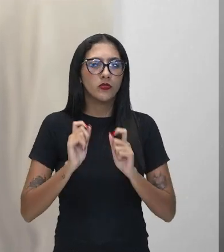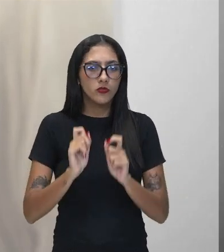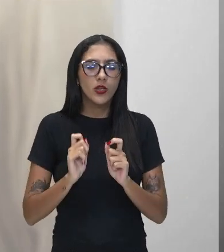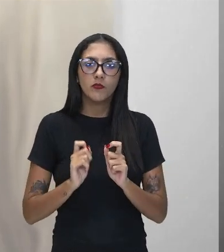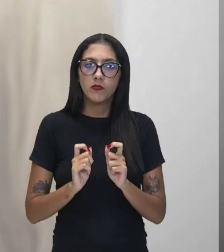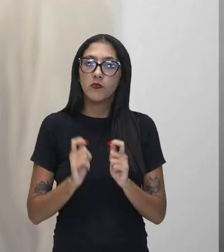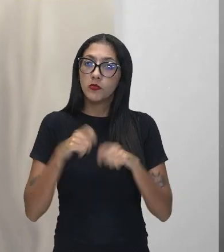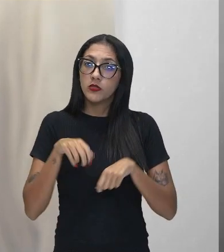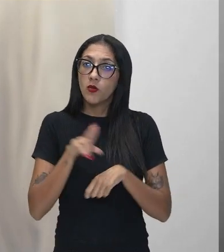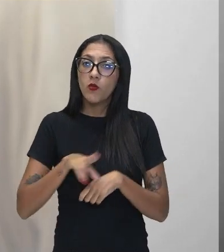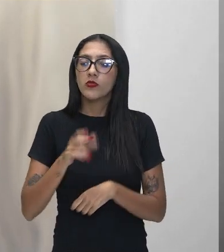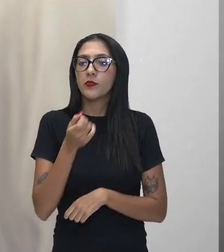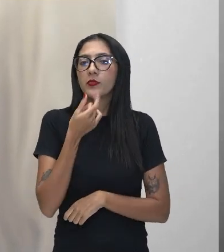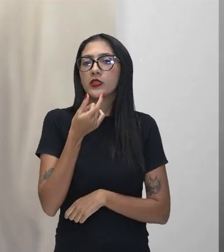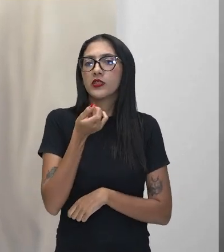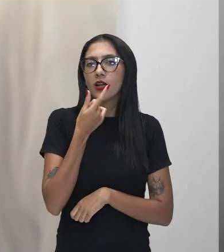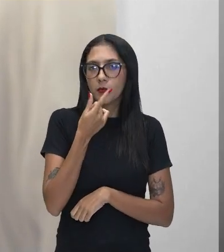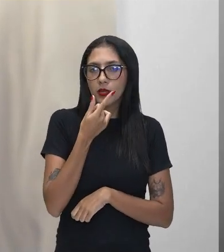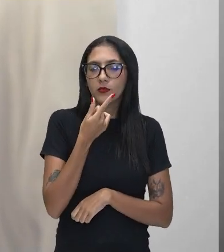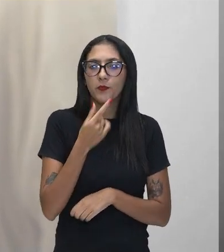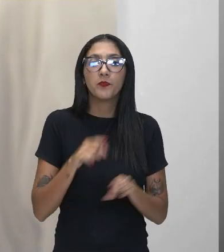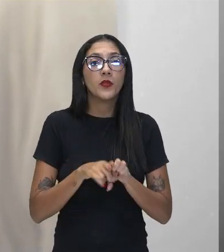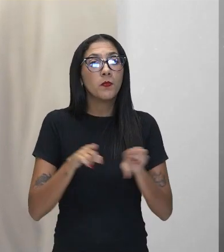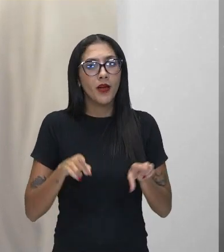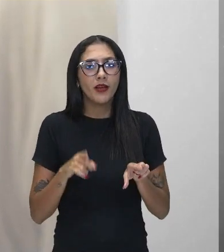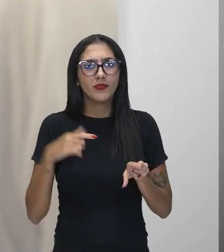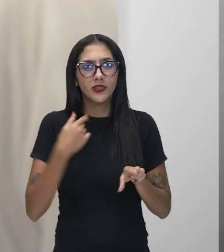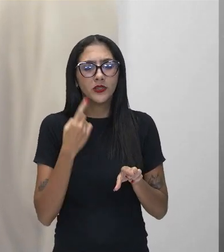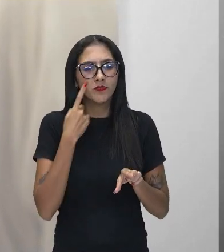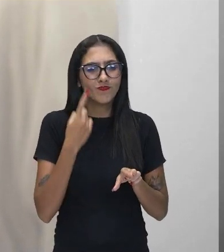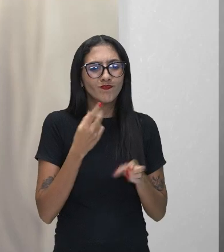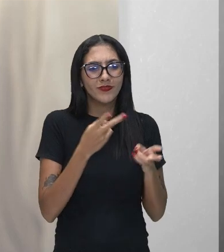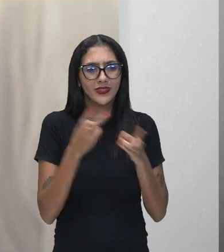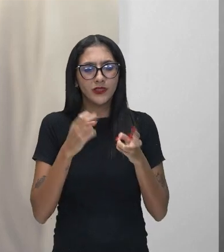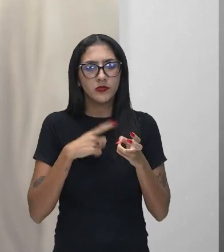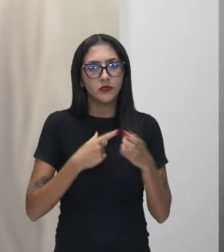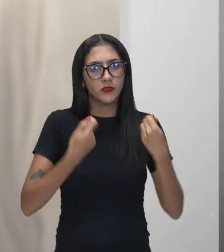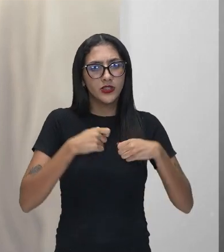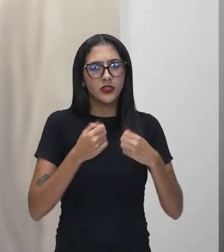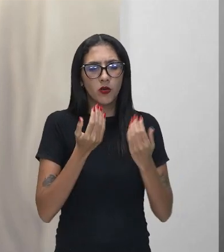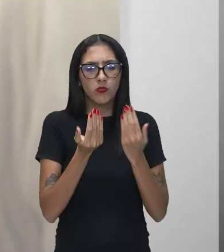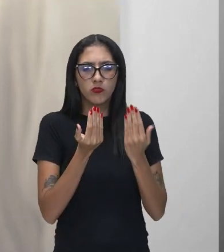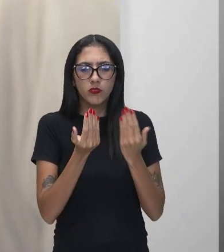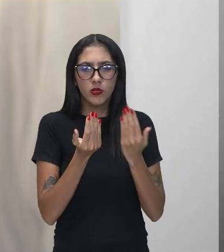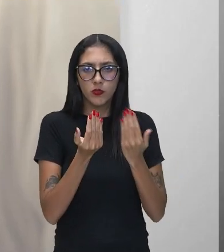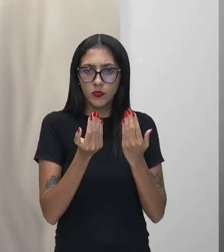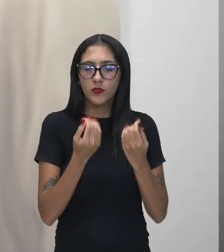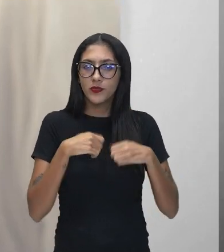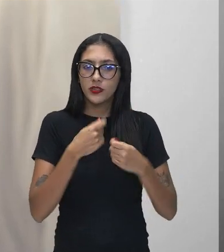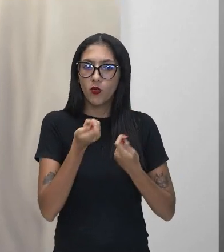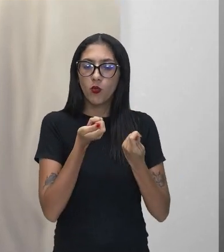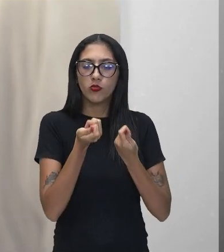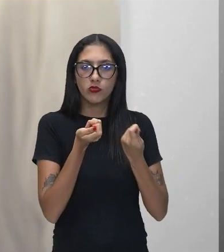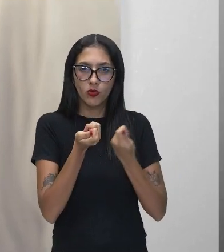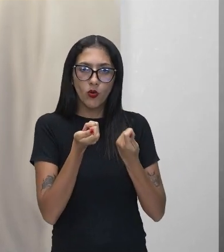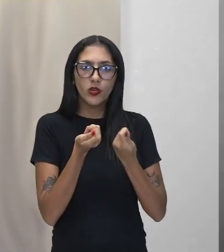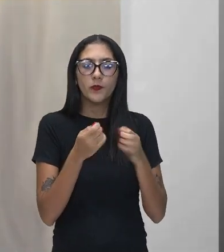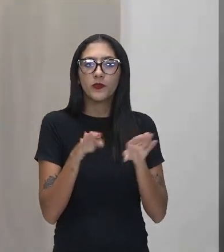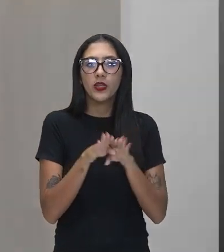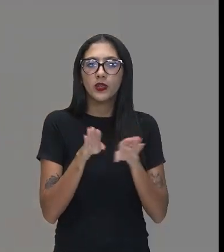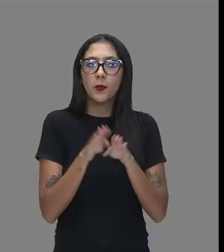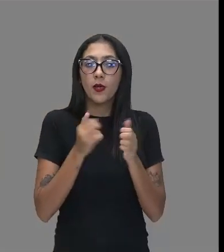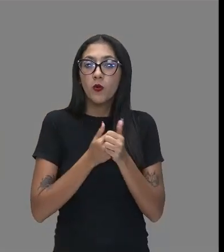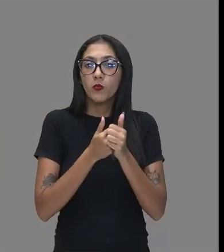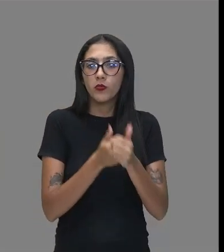medicamentos. No entanto, visto que causam dependência química e psíquica, devem ter prescrição e acompanhamento